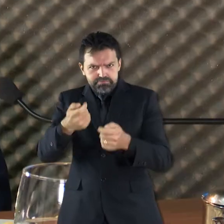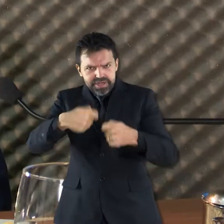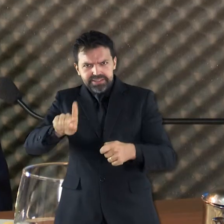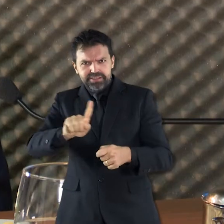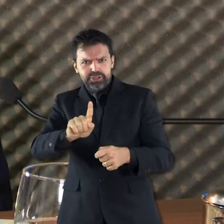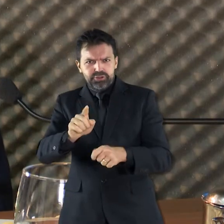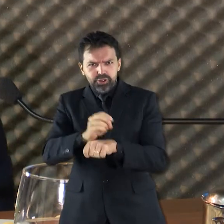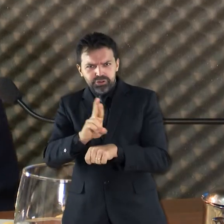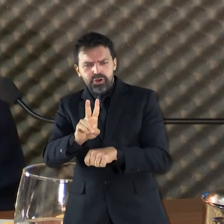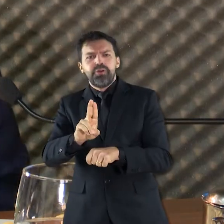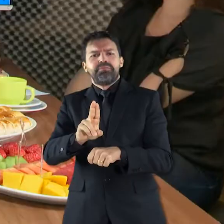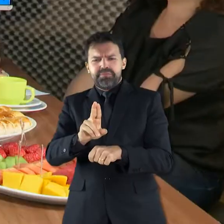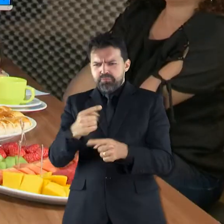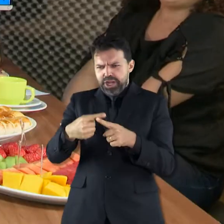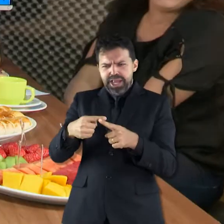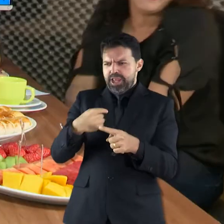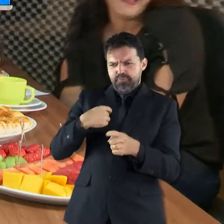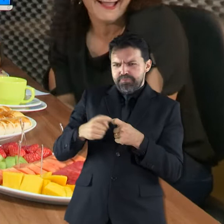doutor não, que eu não sou médico.